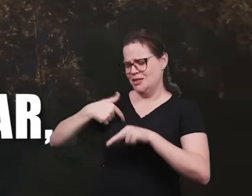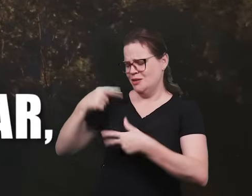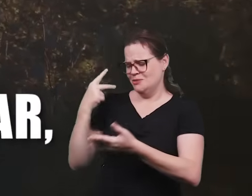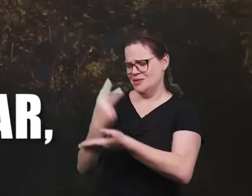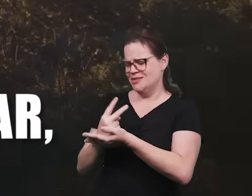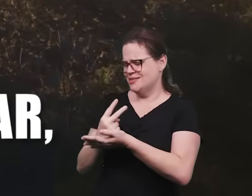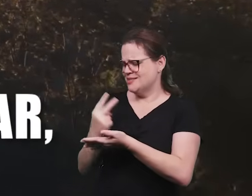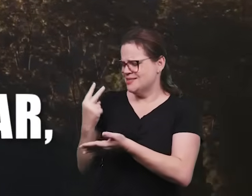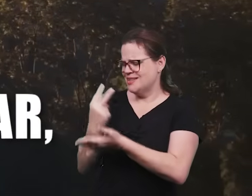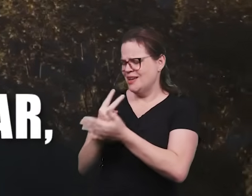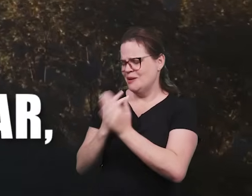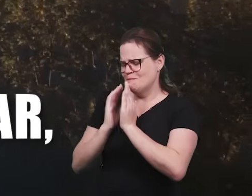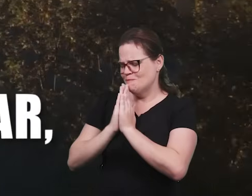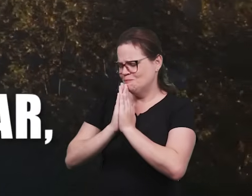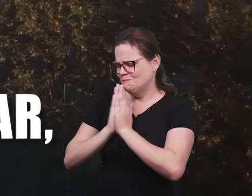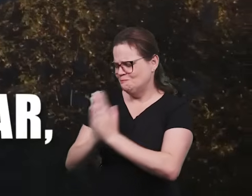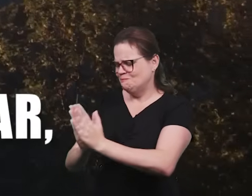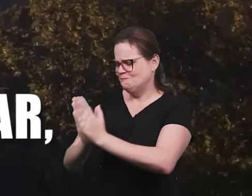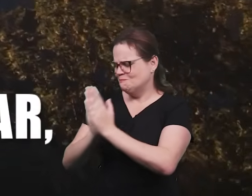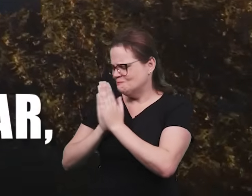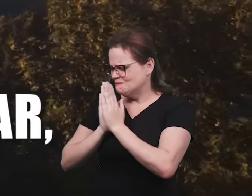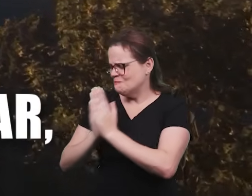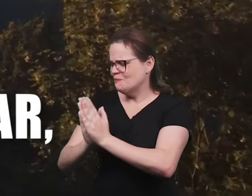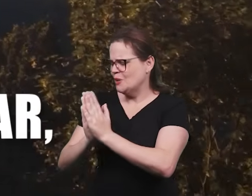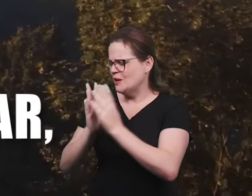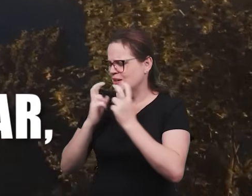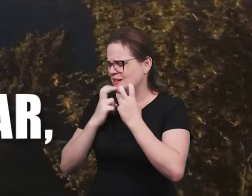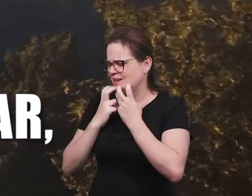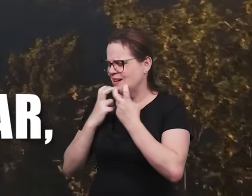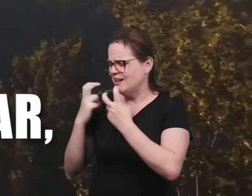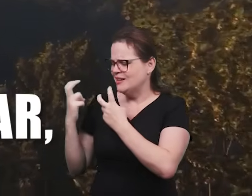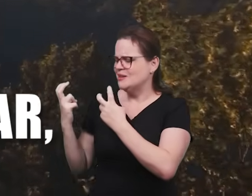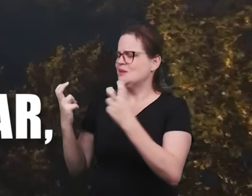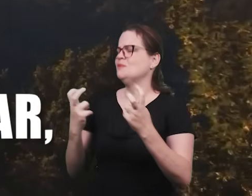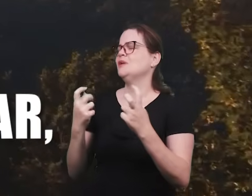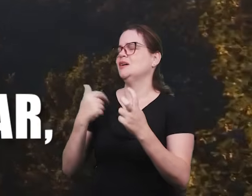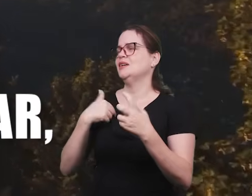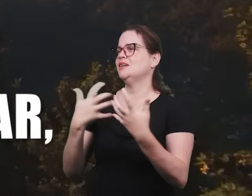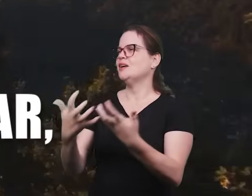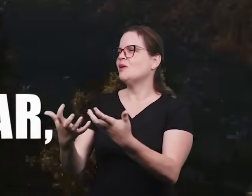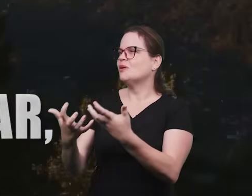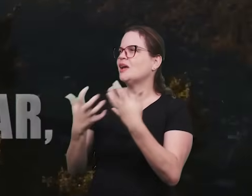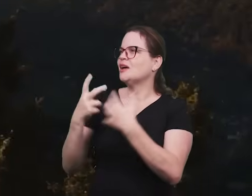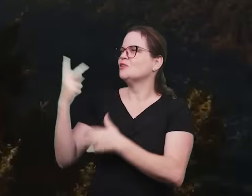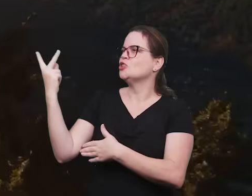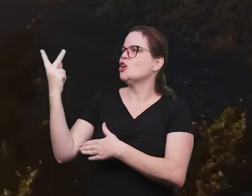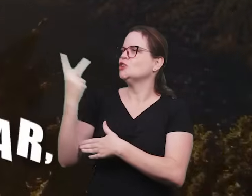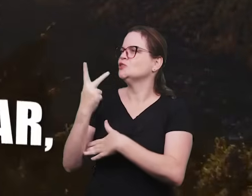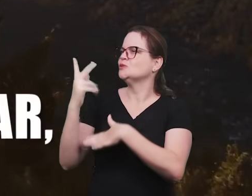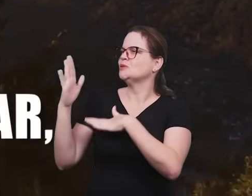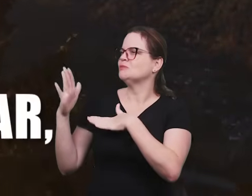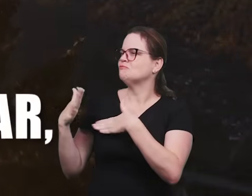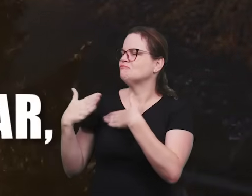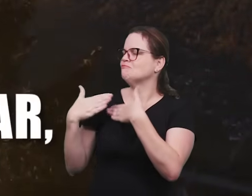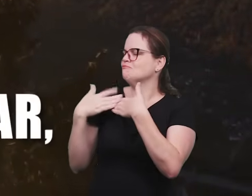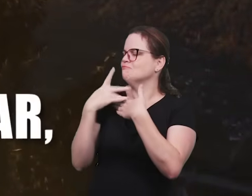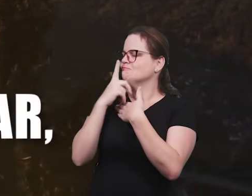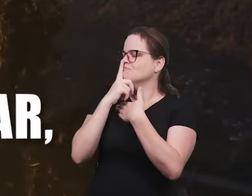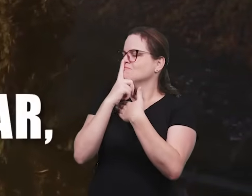suplicar, mais perto quero estar,